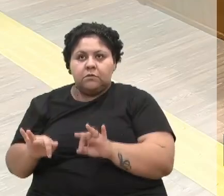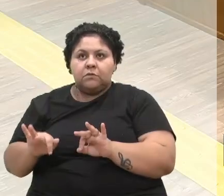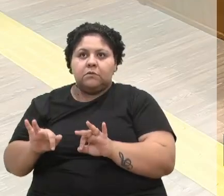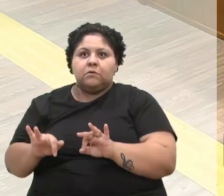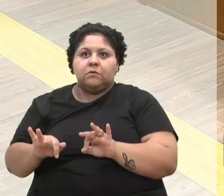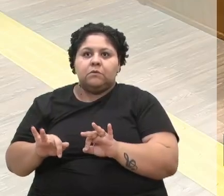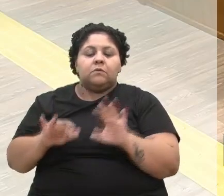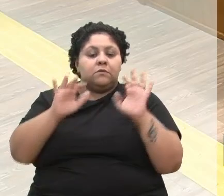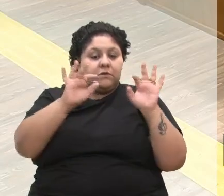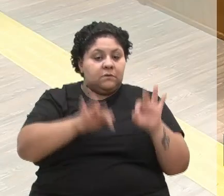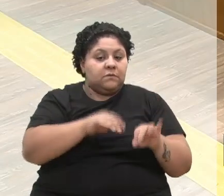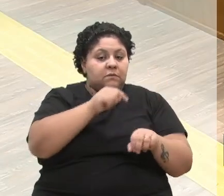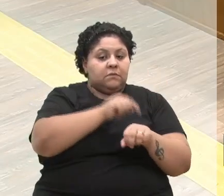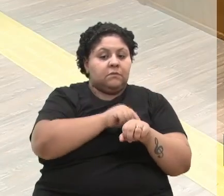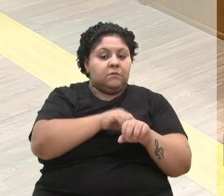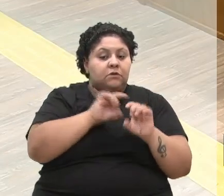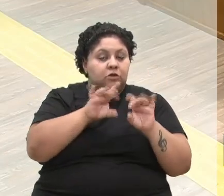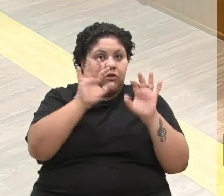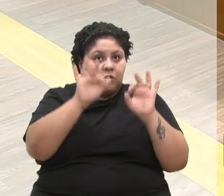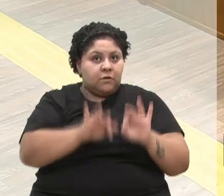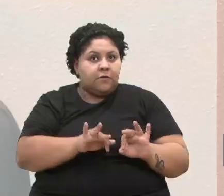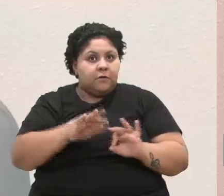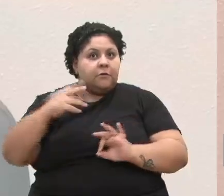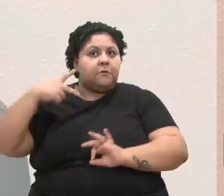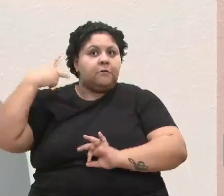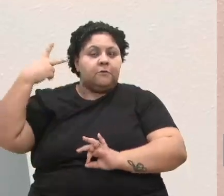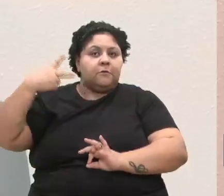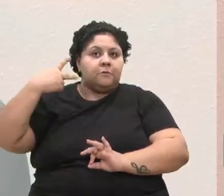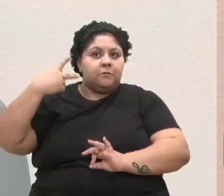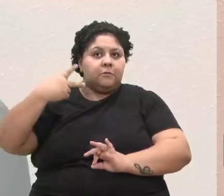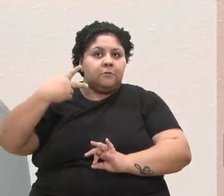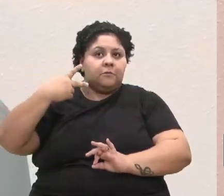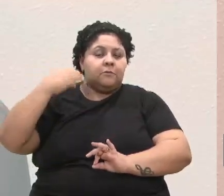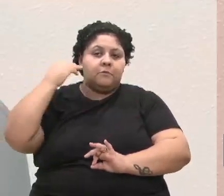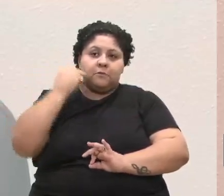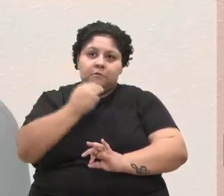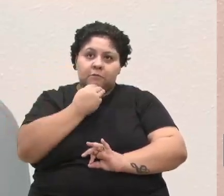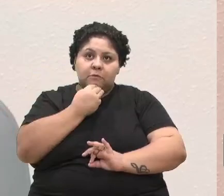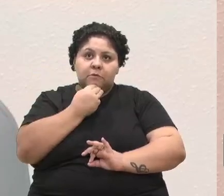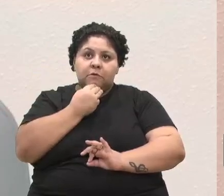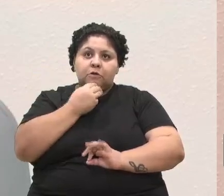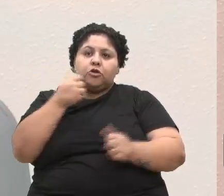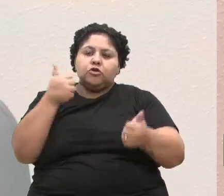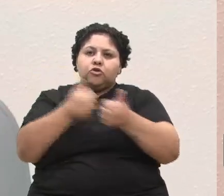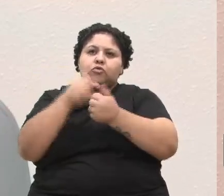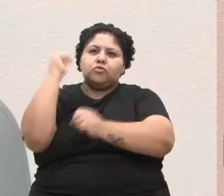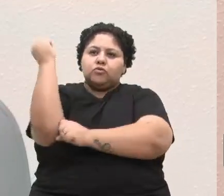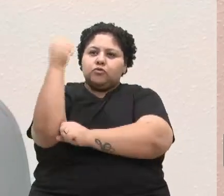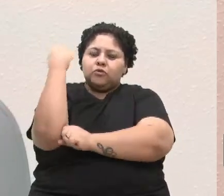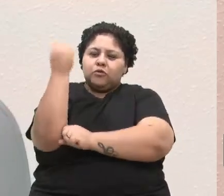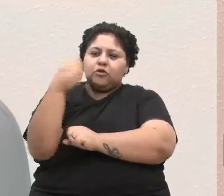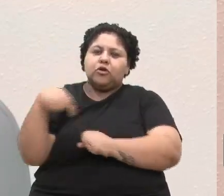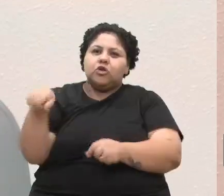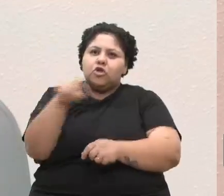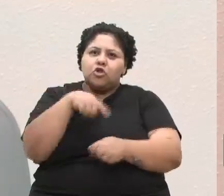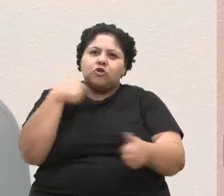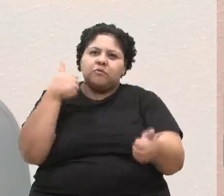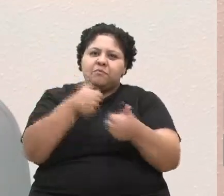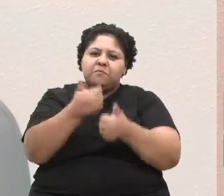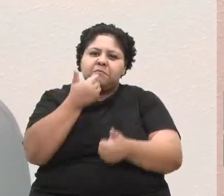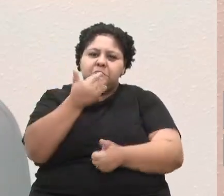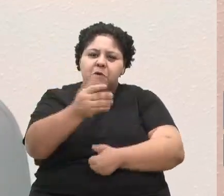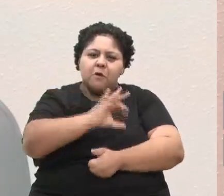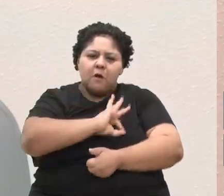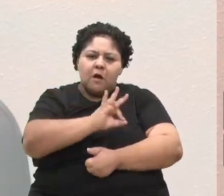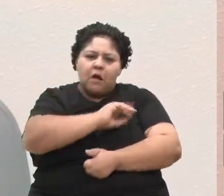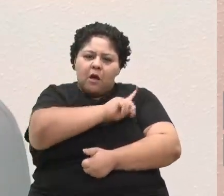terminando aqui meu tempo. Só para concluir, vereadora Marisol, a senhora esteve junto em Porto Alegre, justamente para nós pedirmos mais efetivo. O